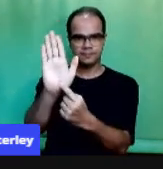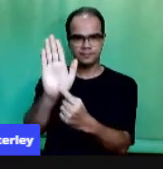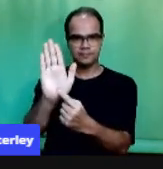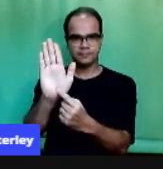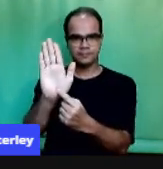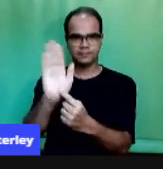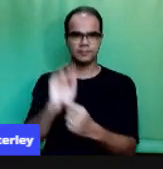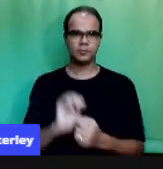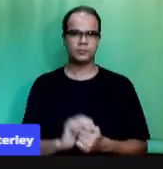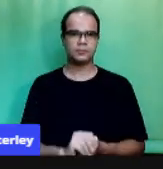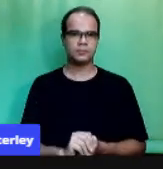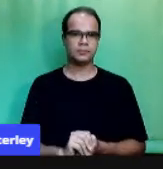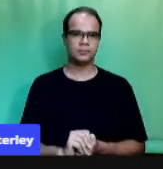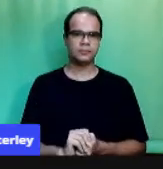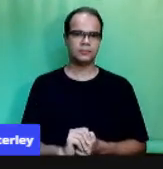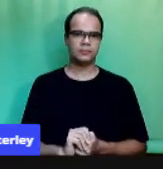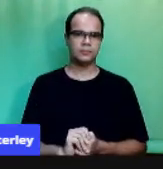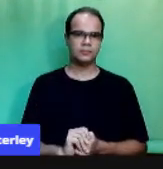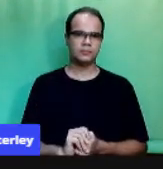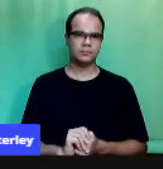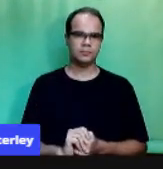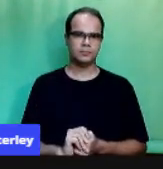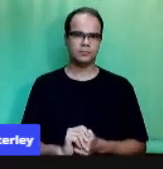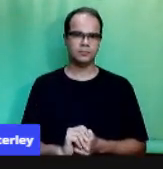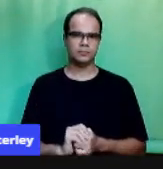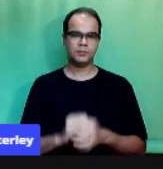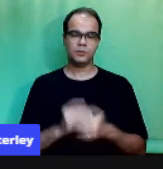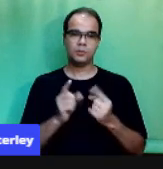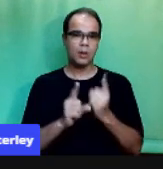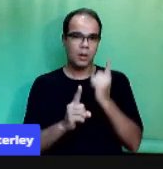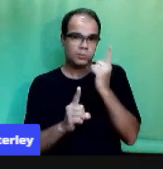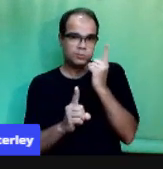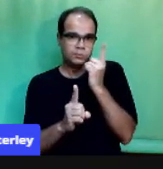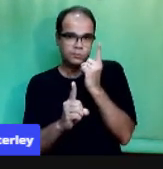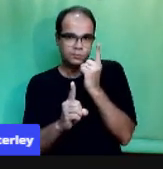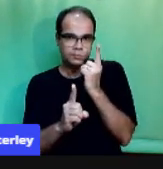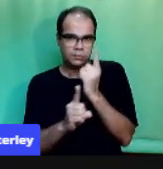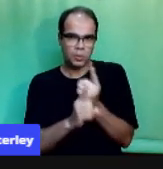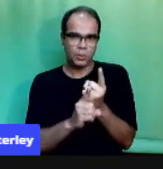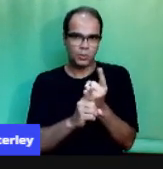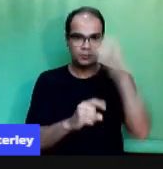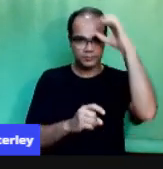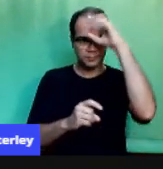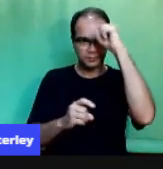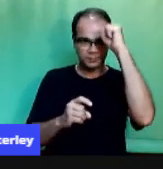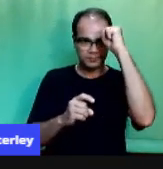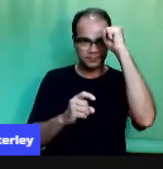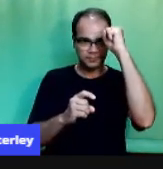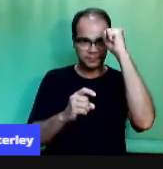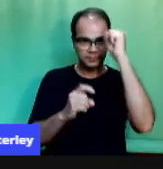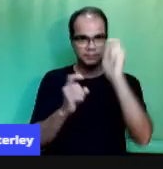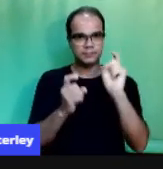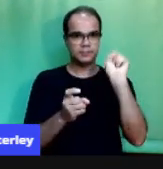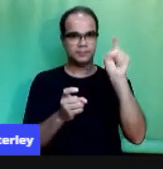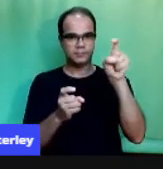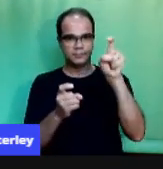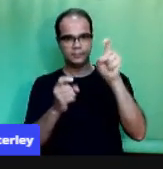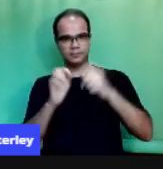objetivamos para o nosso espaço, para o nosso encontro virtual. Então, vamos clicar em atividade.